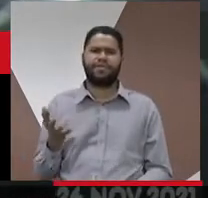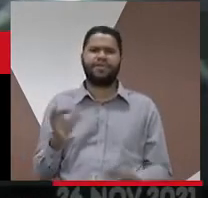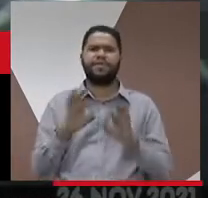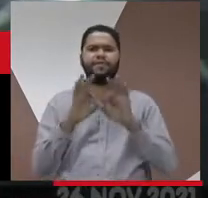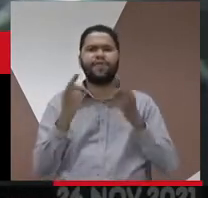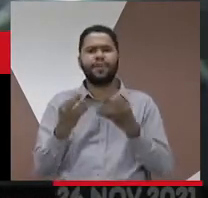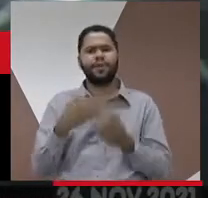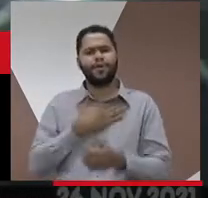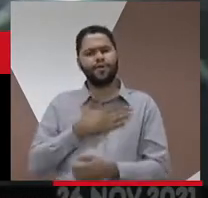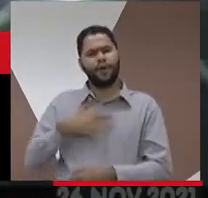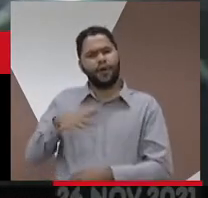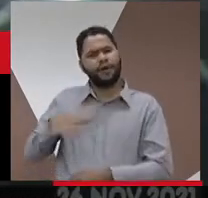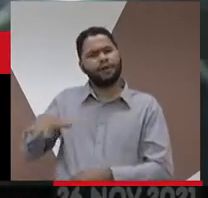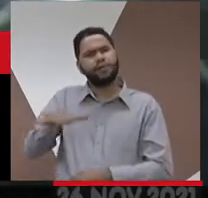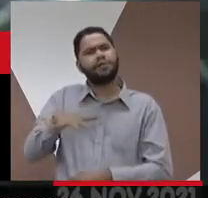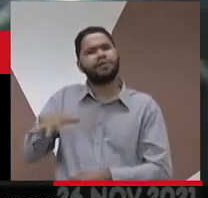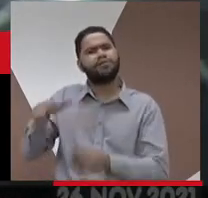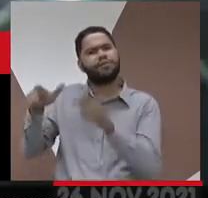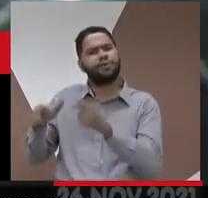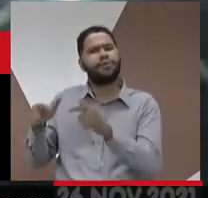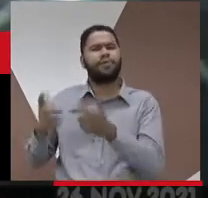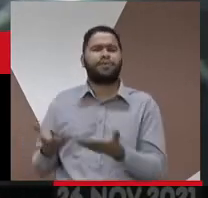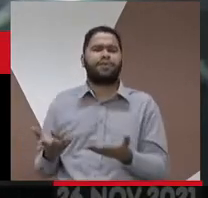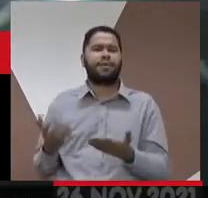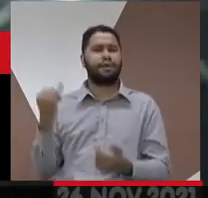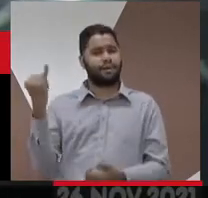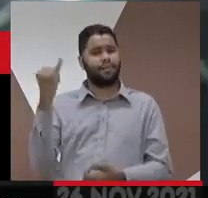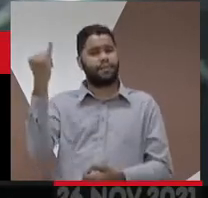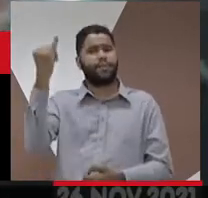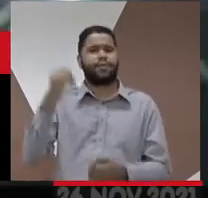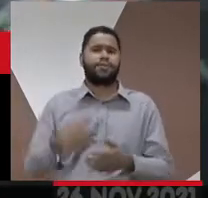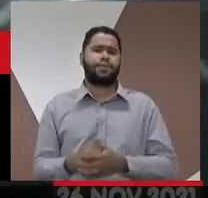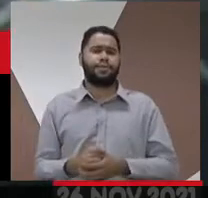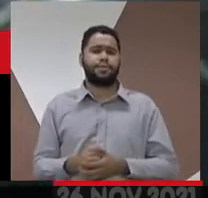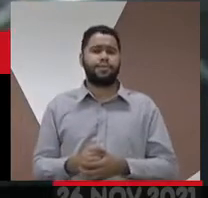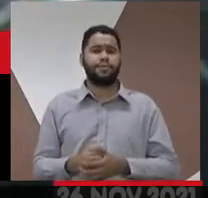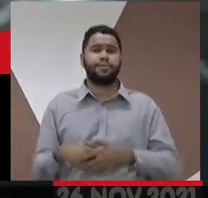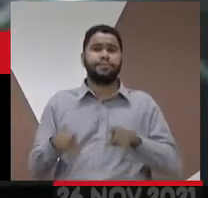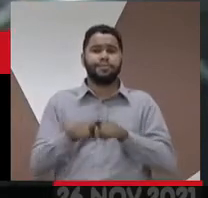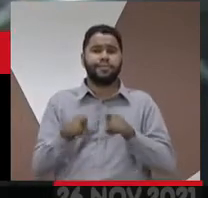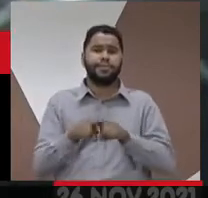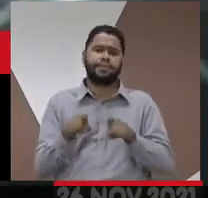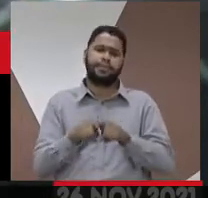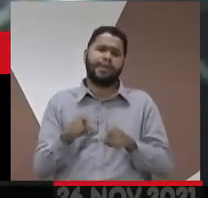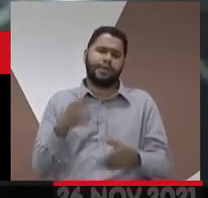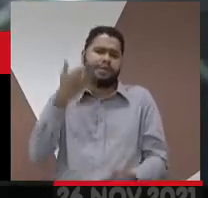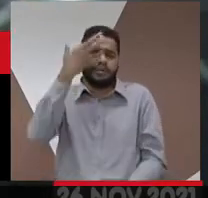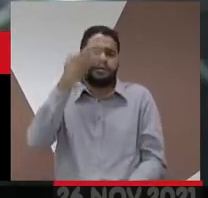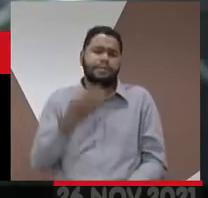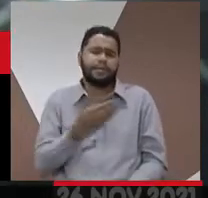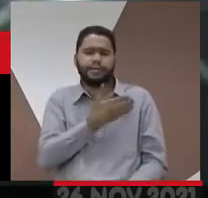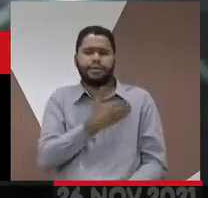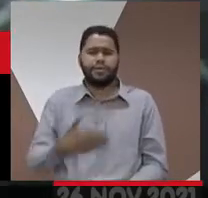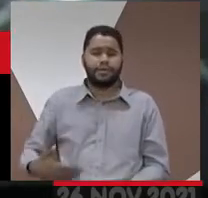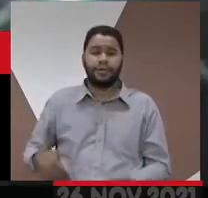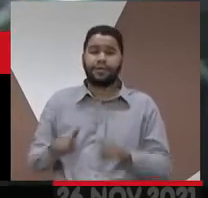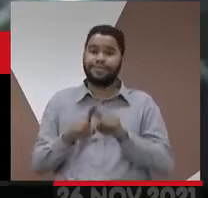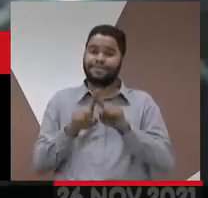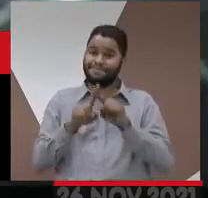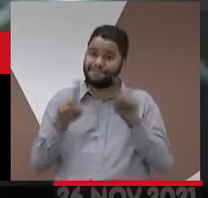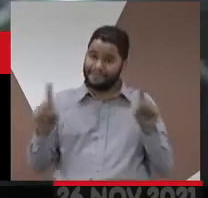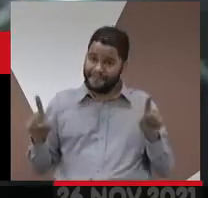humilde gosta de estar ali na casa dela. Isso é importante. Mas a gente também entende o Estado. Só que eu